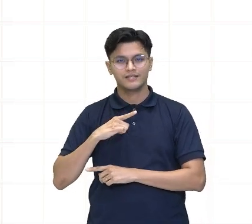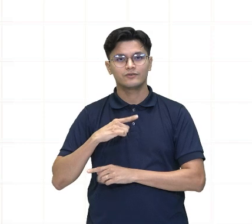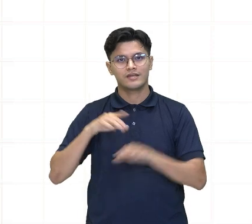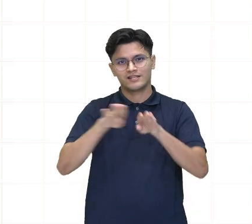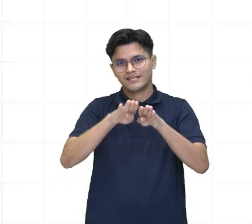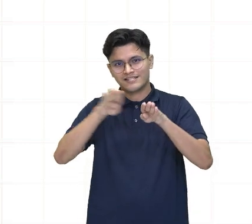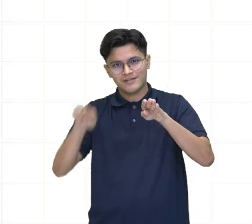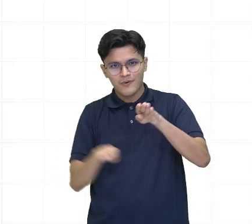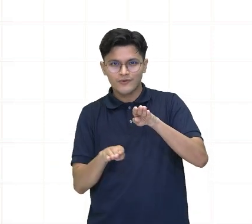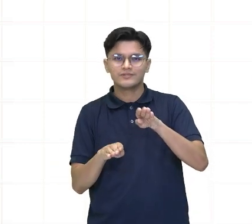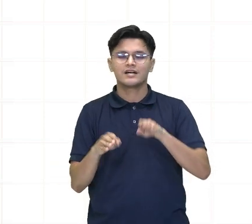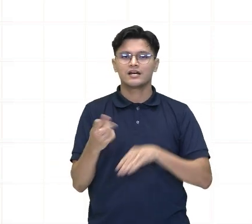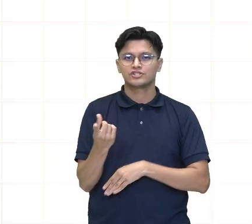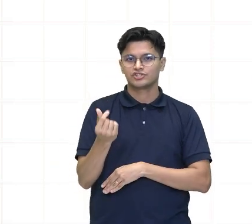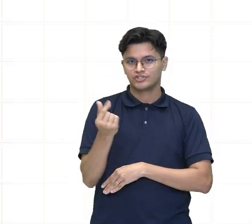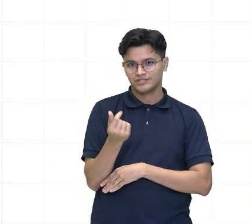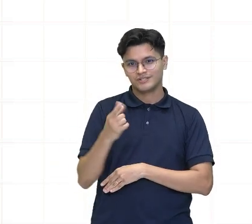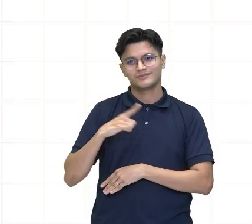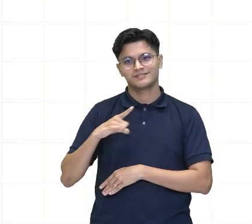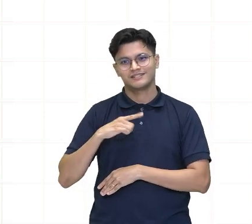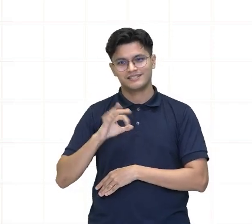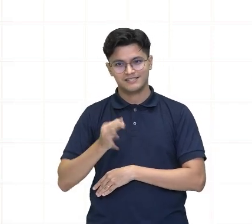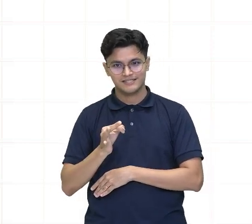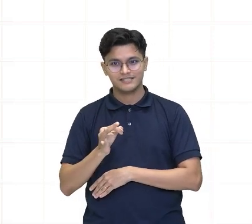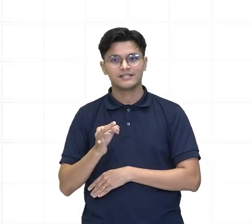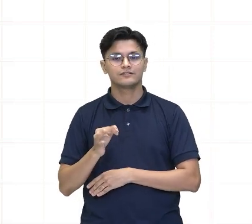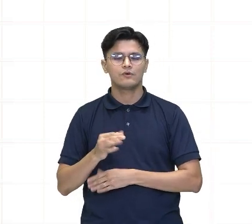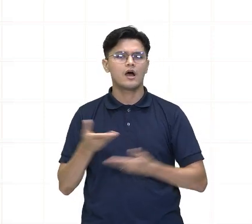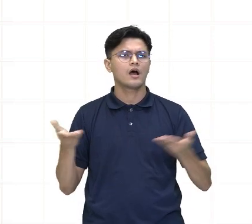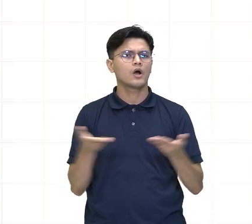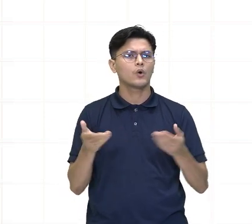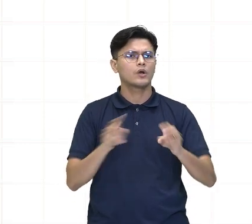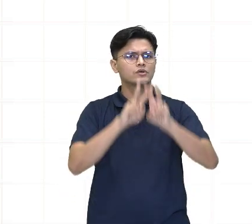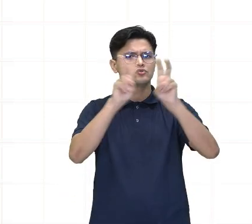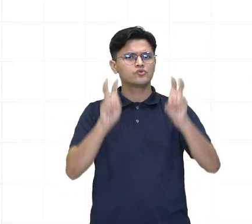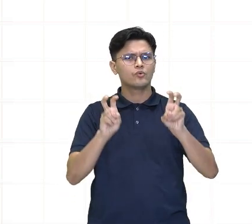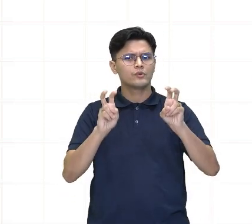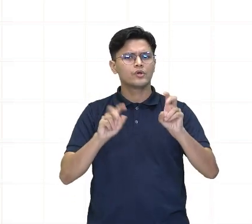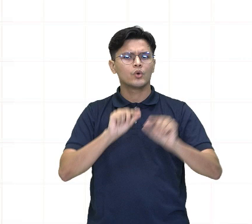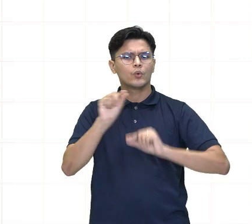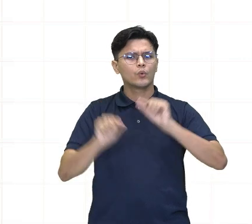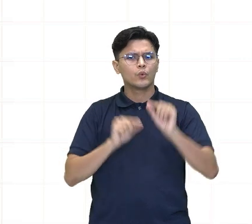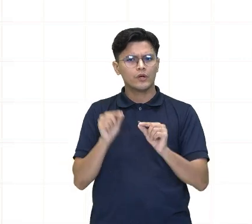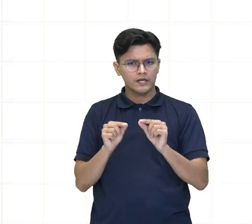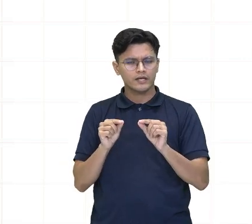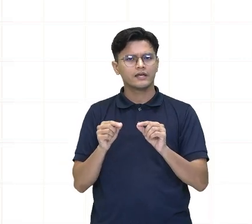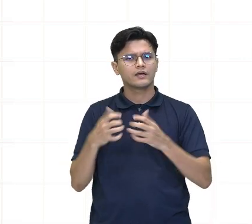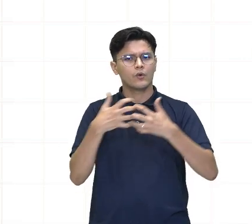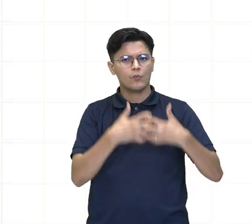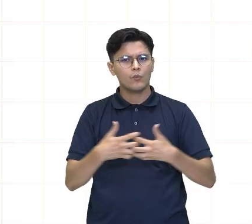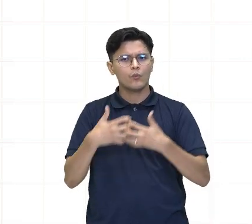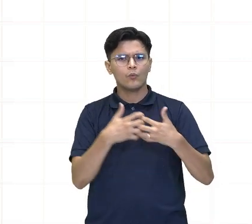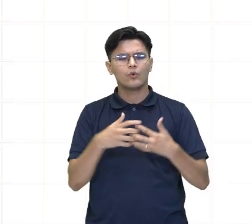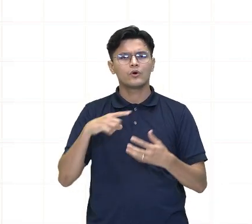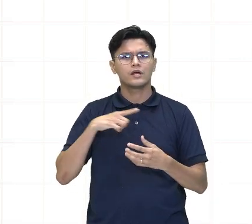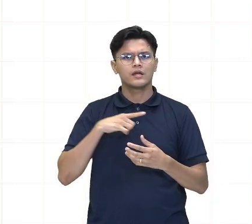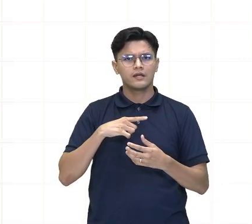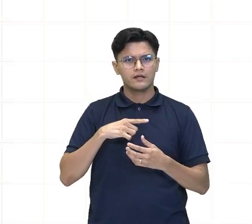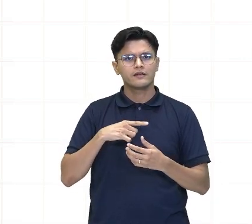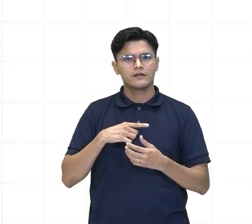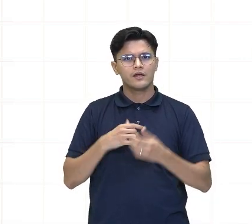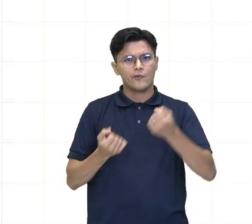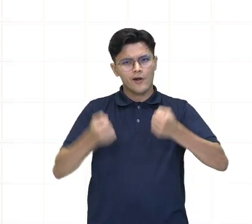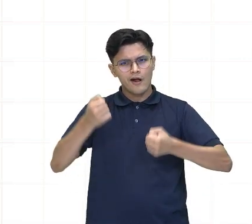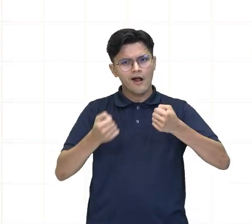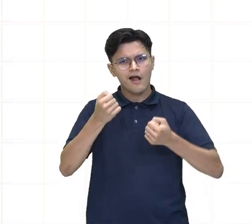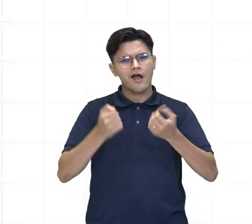dessa concentração de renda, vamos falar agora dos transportes, né? Temos uma distribuição geográfica de transporte, né?